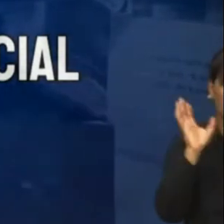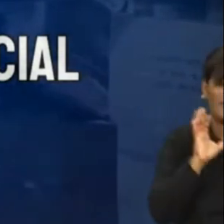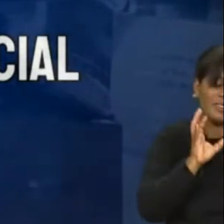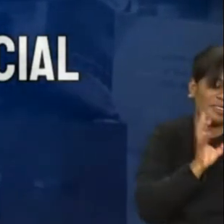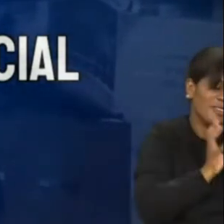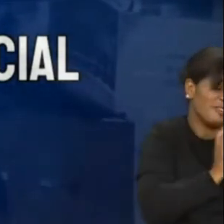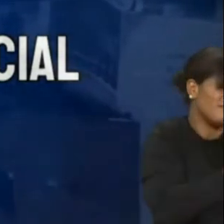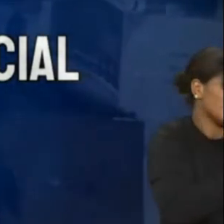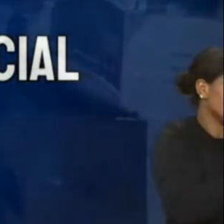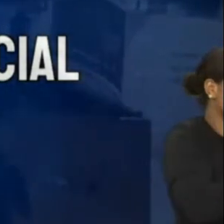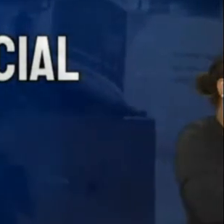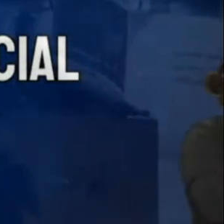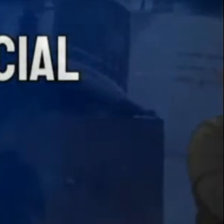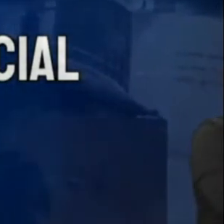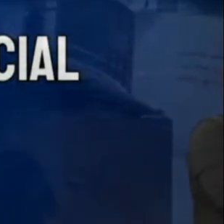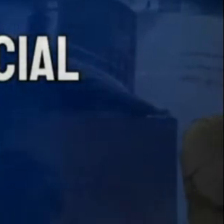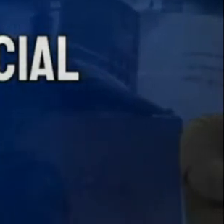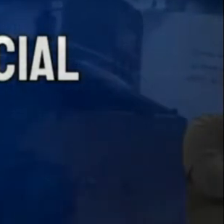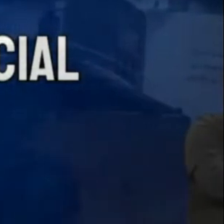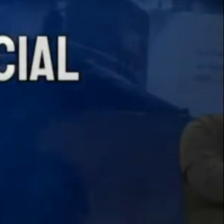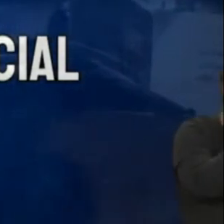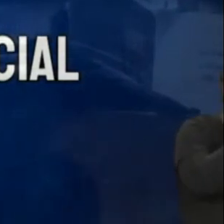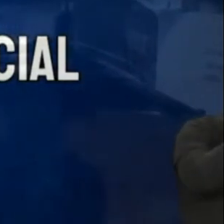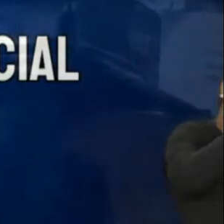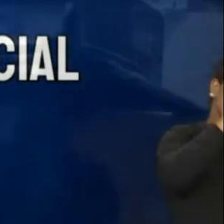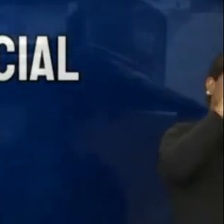é sobrenatural. Seu amor é